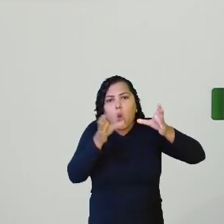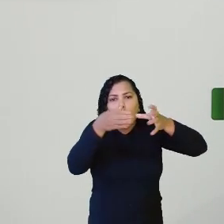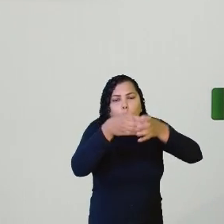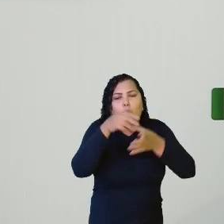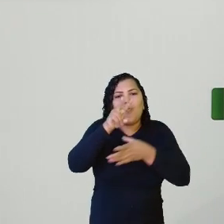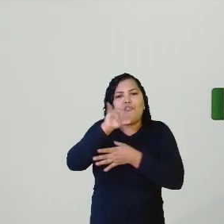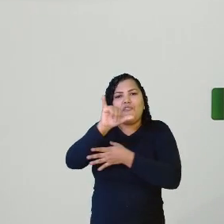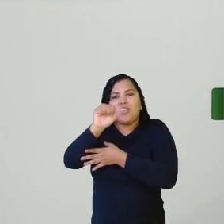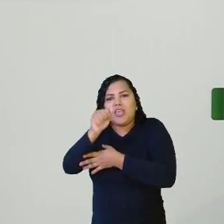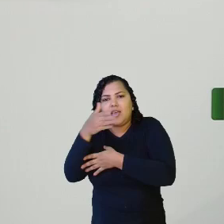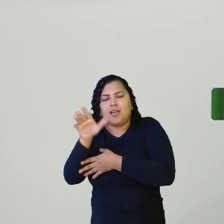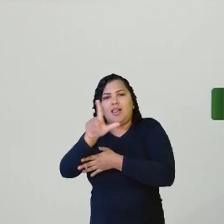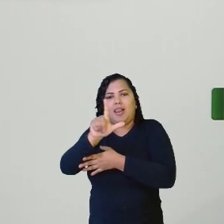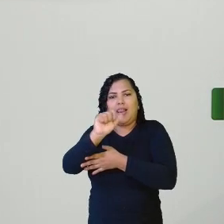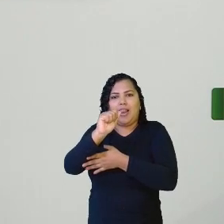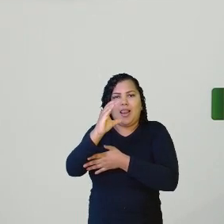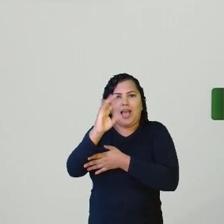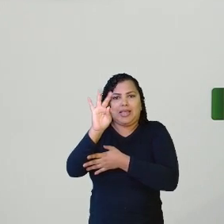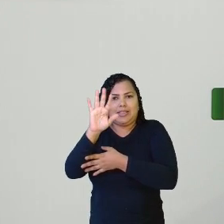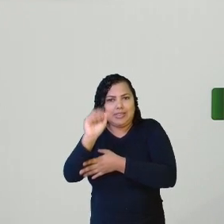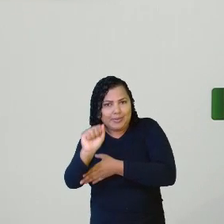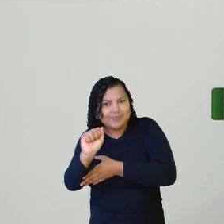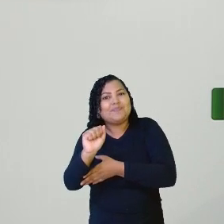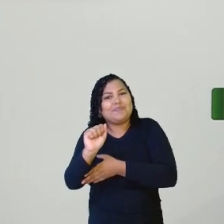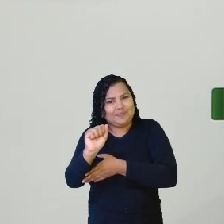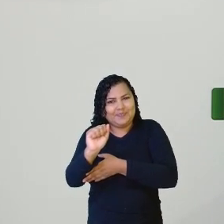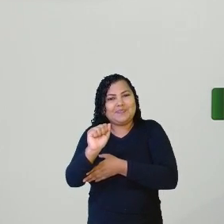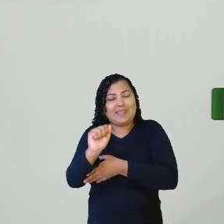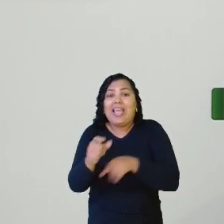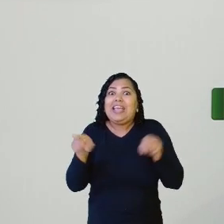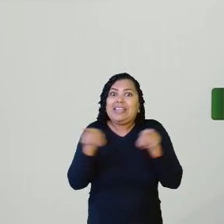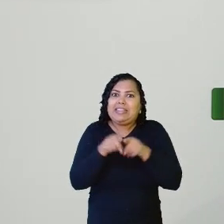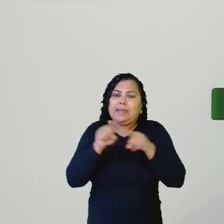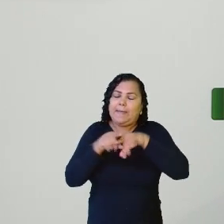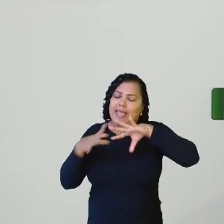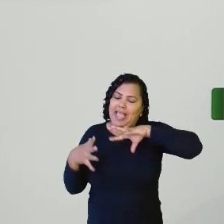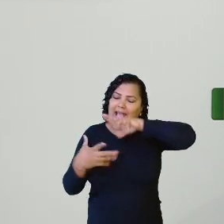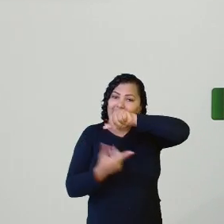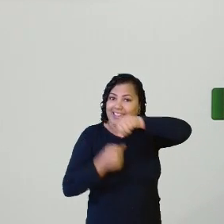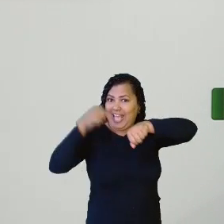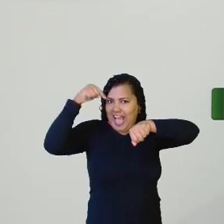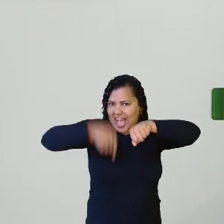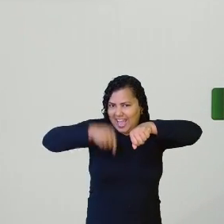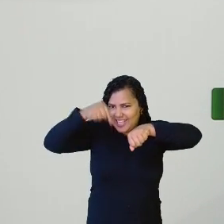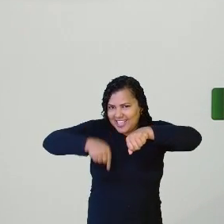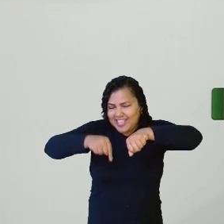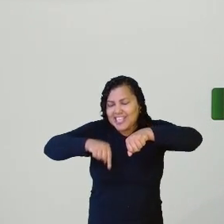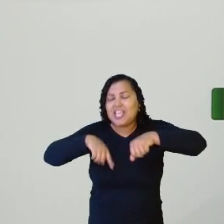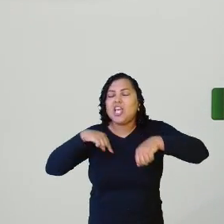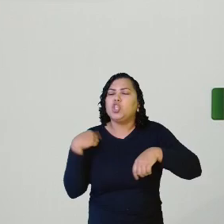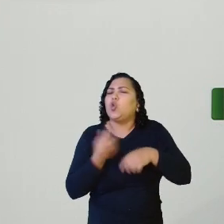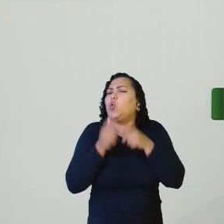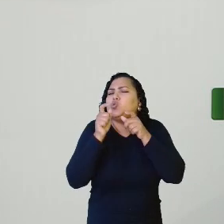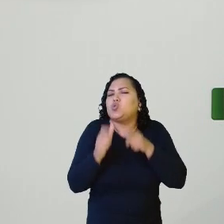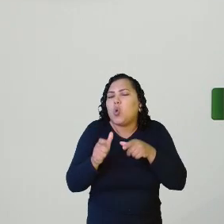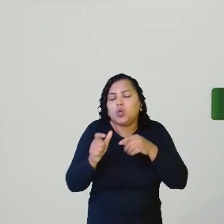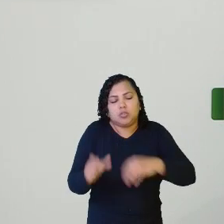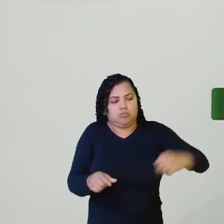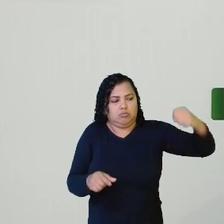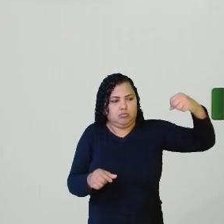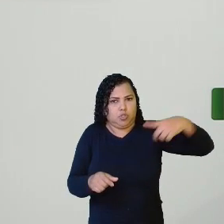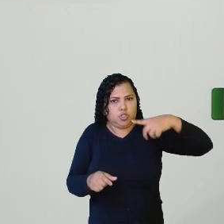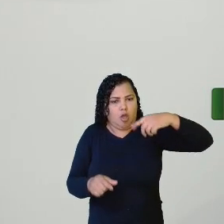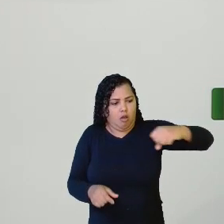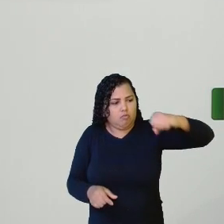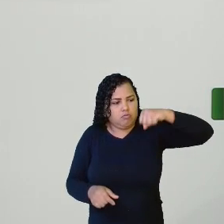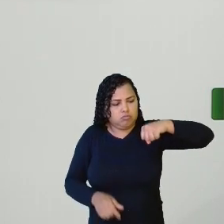e nesse sistema nós estamos aí localizados, o nosso planeta, o planeta Terra. E aí, então, o que é que a